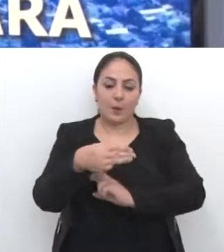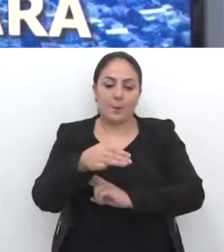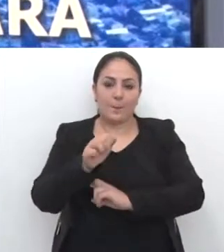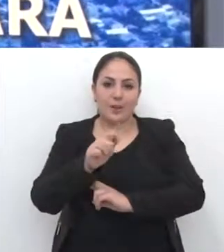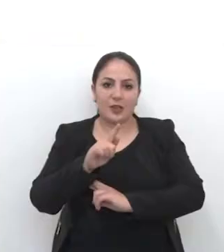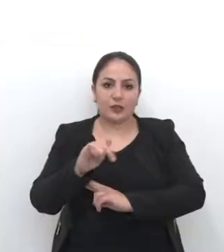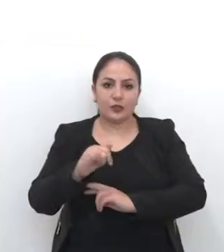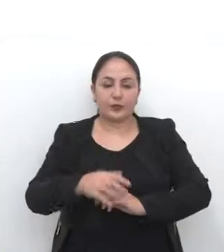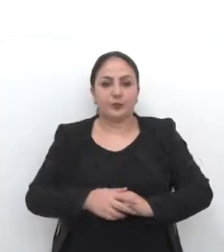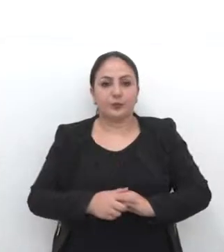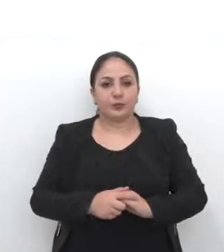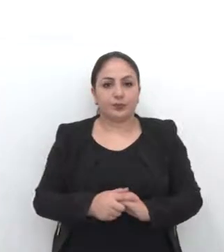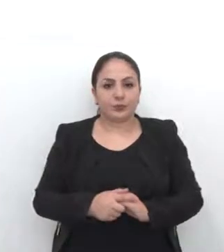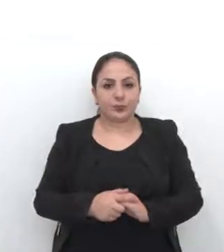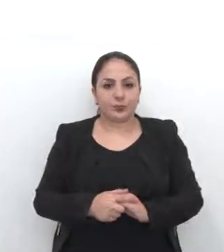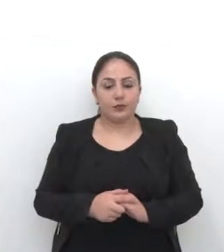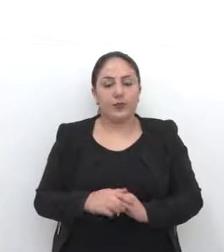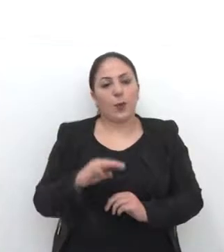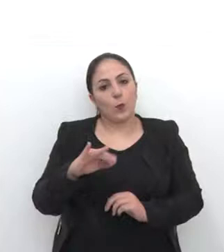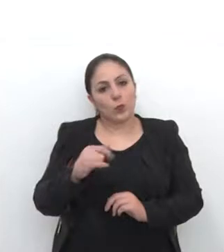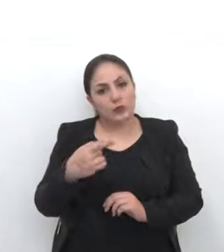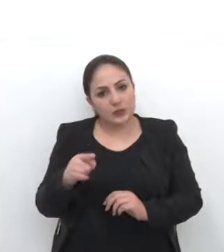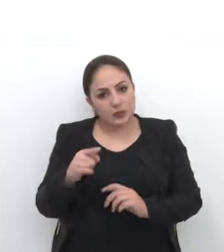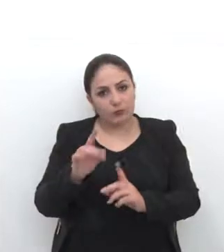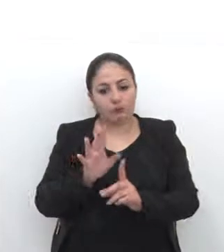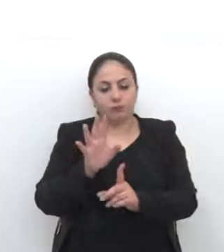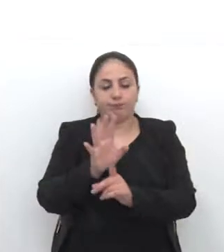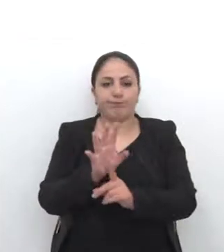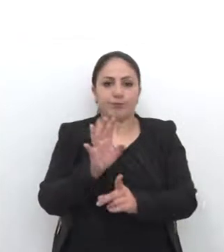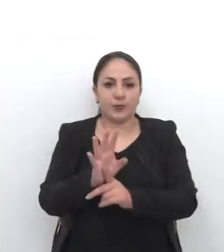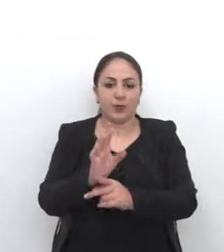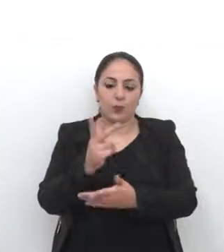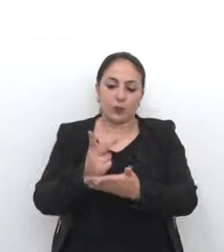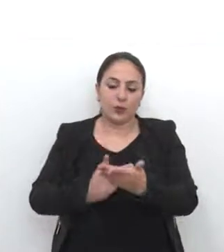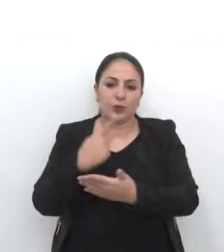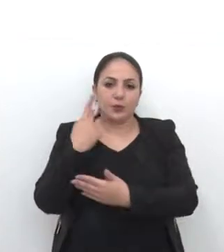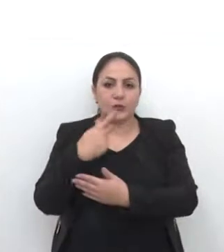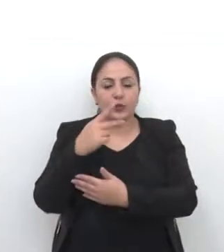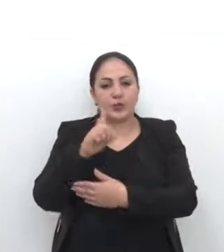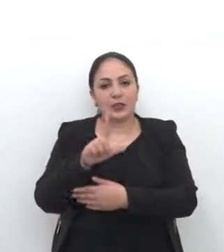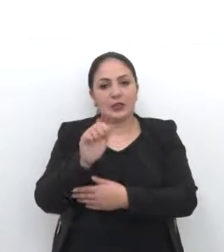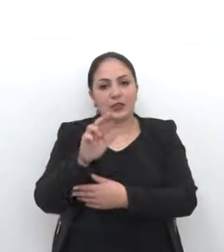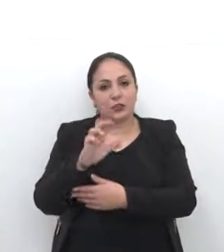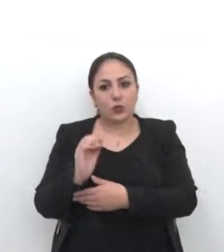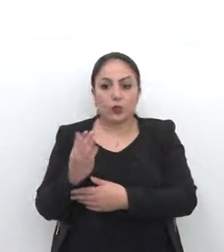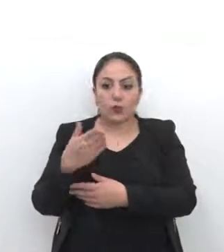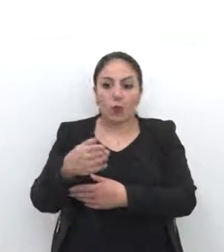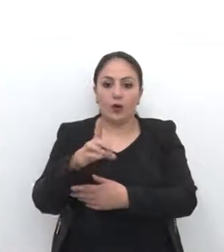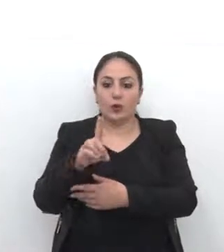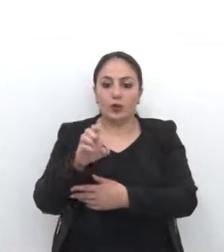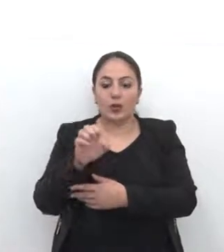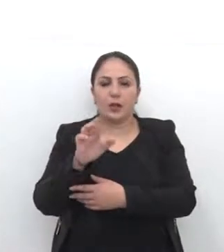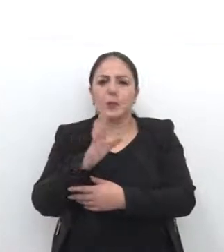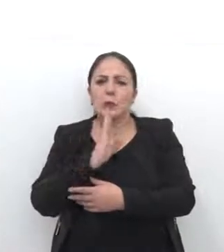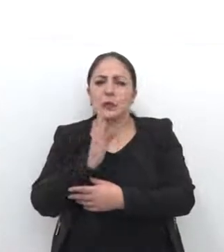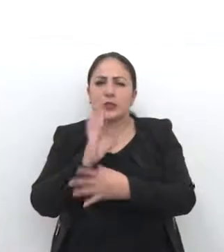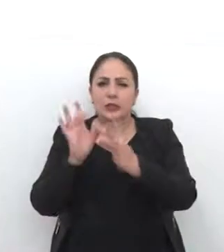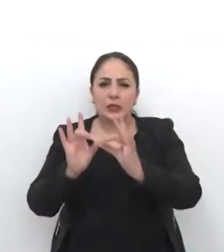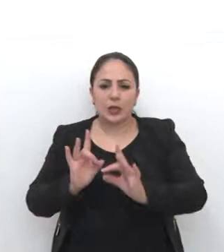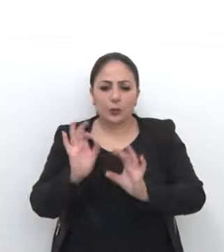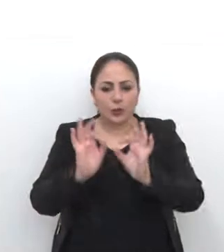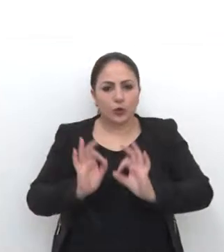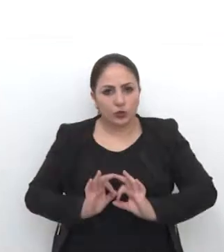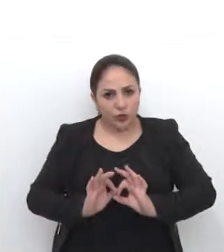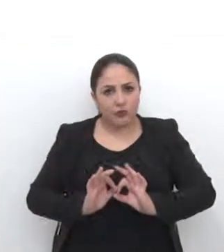de Césaro. A moção de repúdio foi protocolada pelo vereador Leandro Rosso, que esteve no DAIR para conhecer